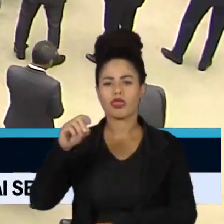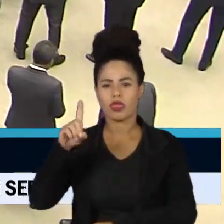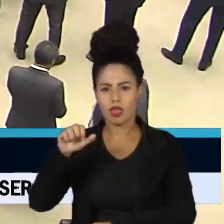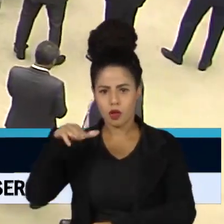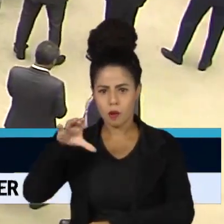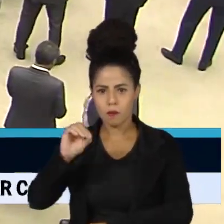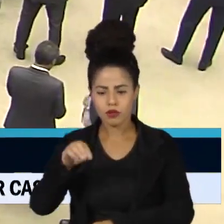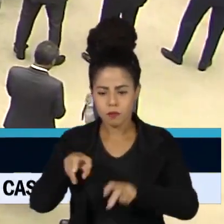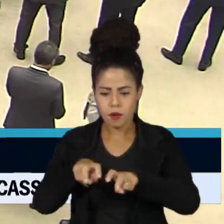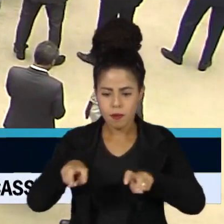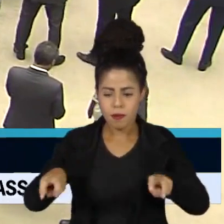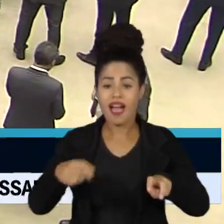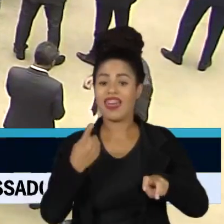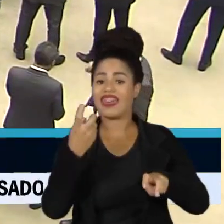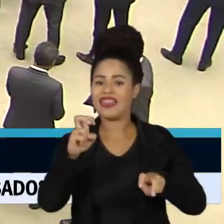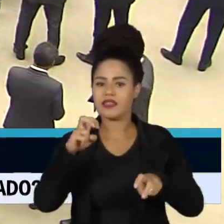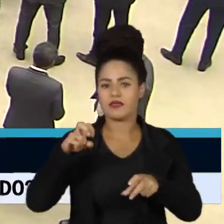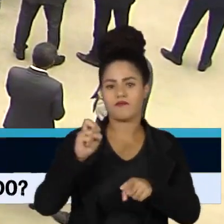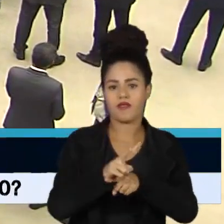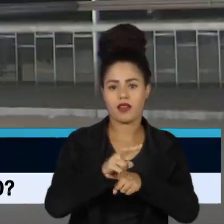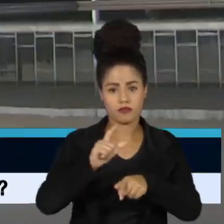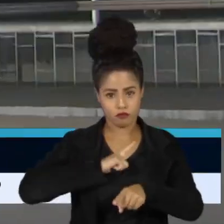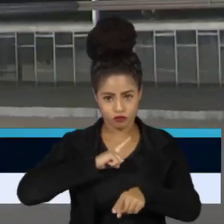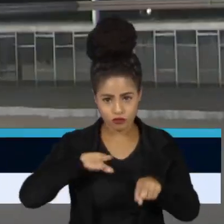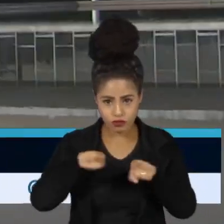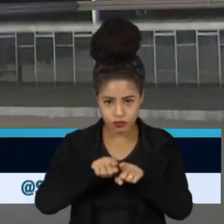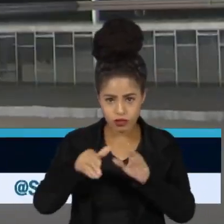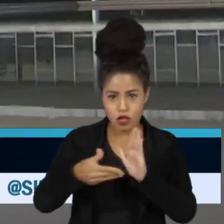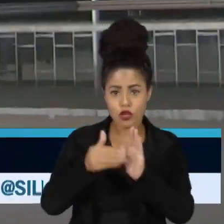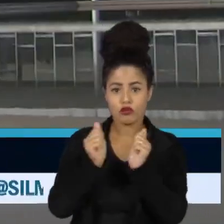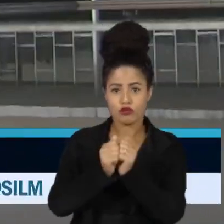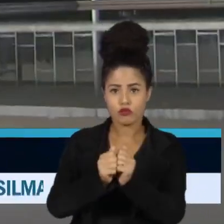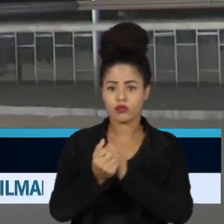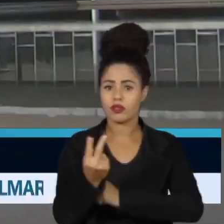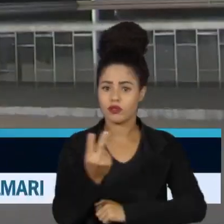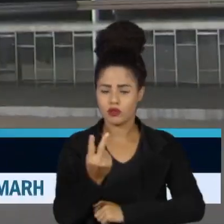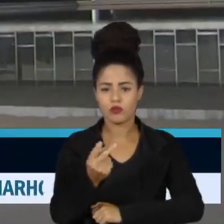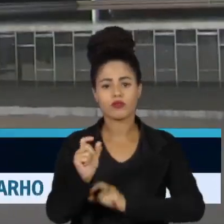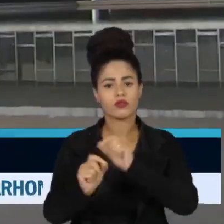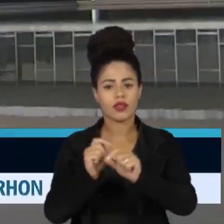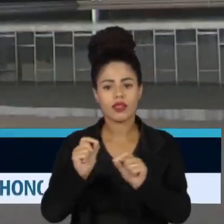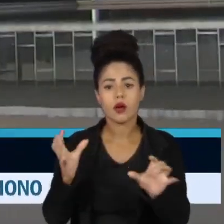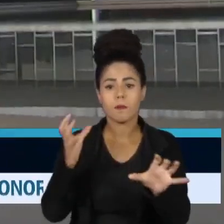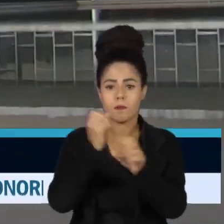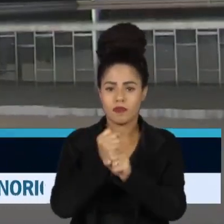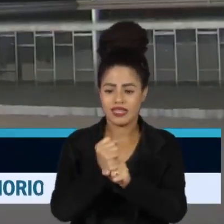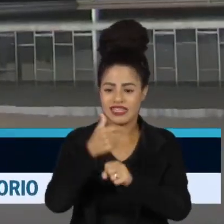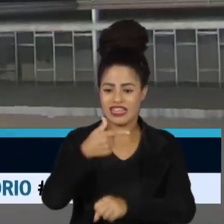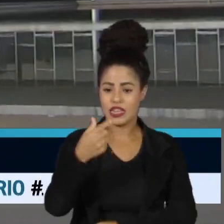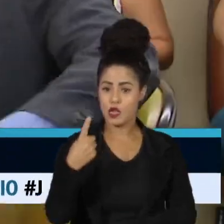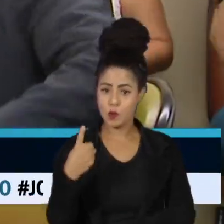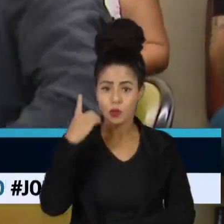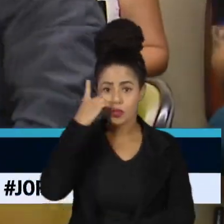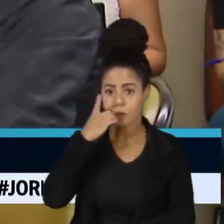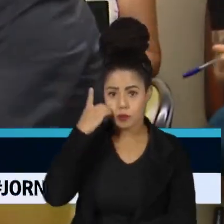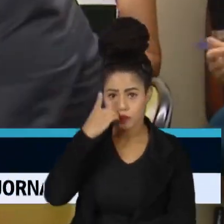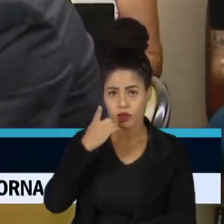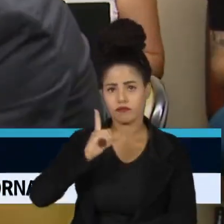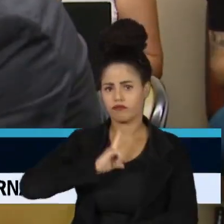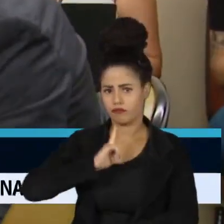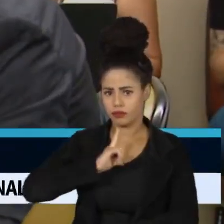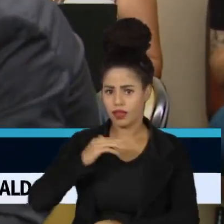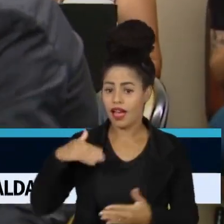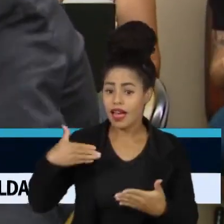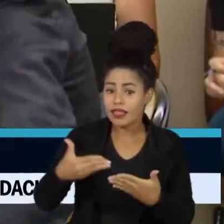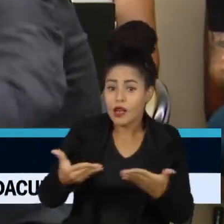15 vagas de vice-líder do governo na Câmara. Juntas, as duas siglas somam 71 deputados. Até agora,